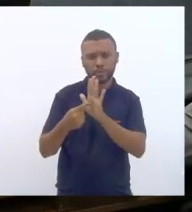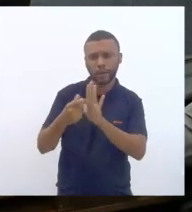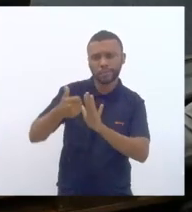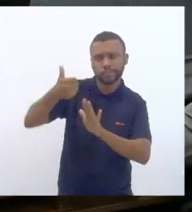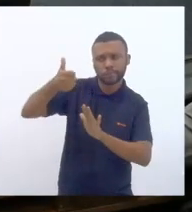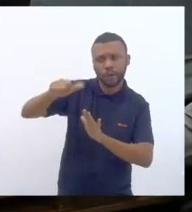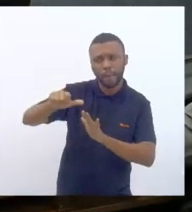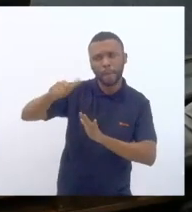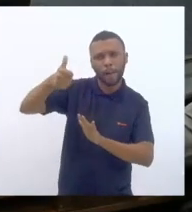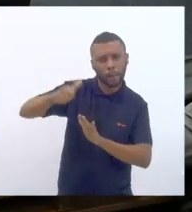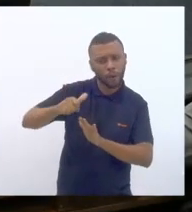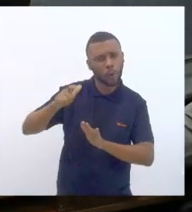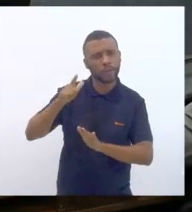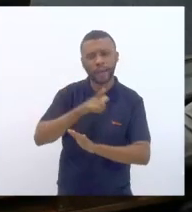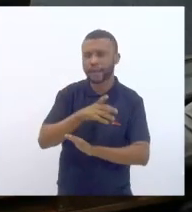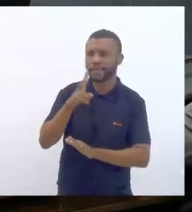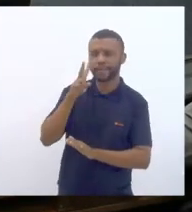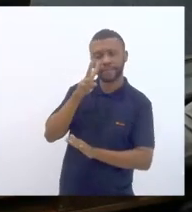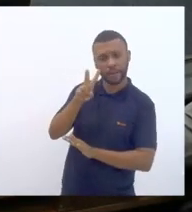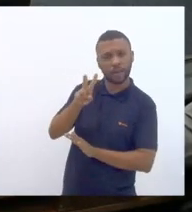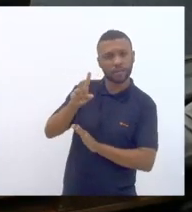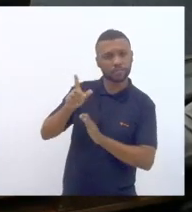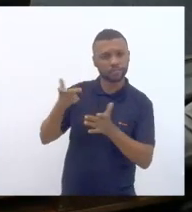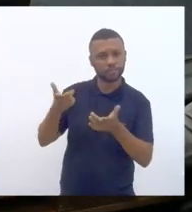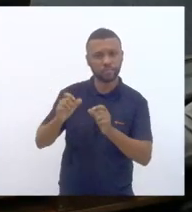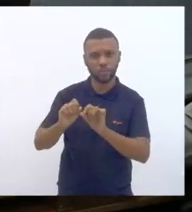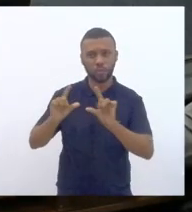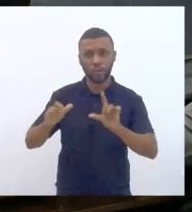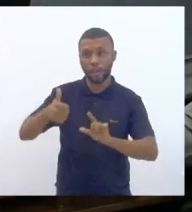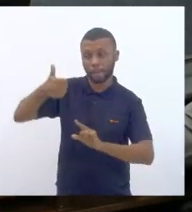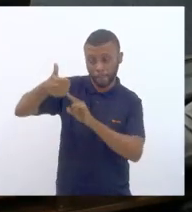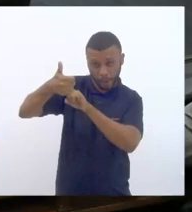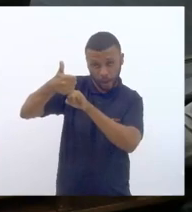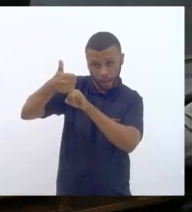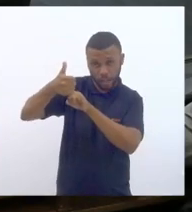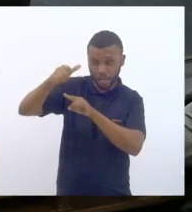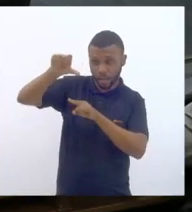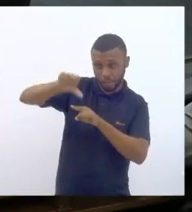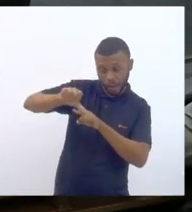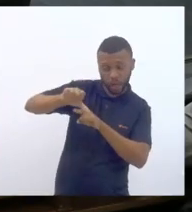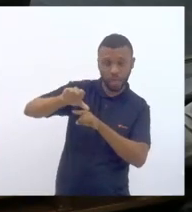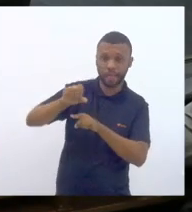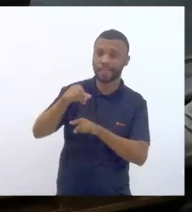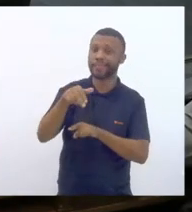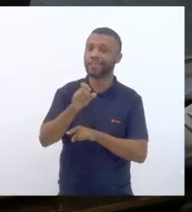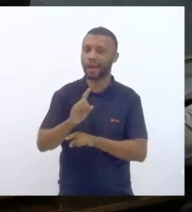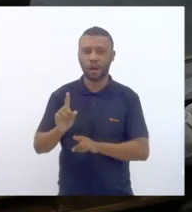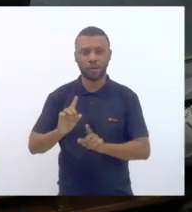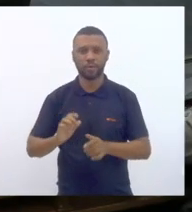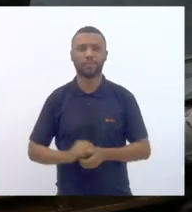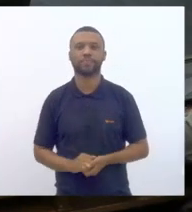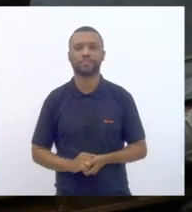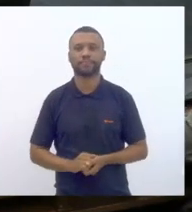gestual aí que a gente consegue te assistir. Polegar para cima sim, para baixo não.